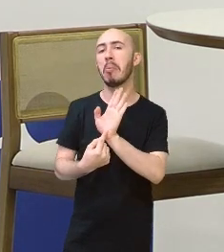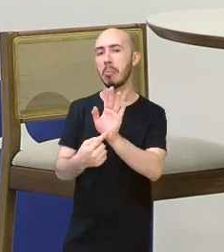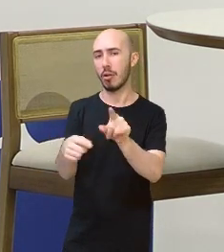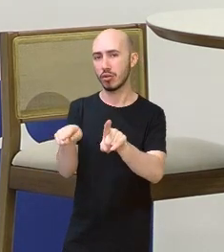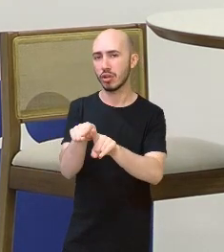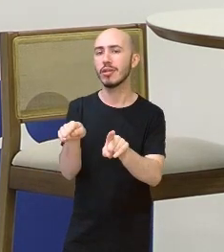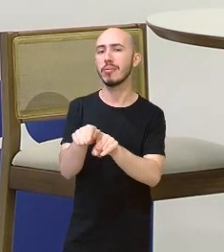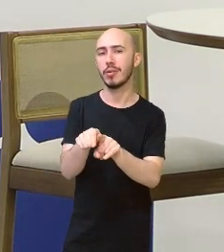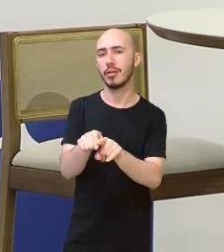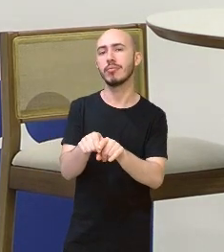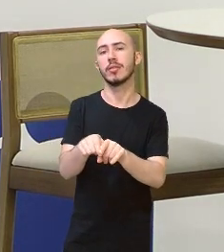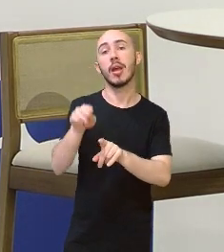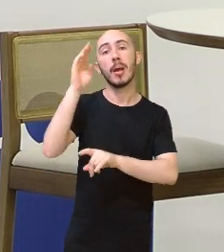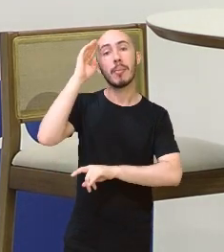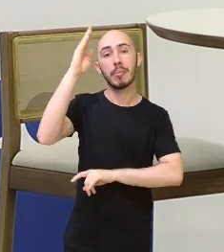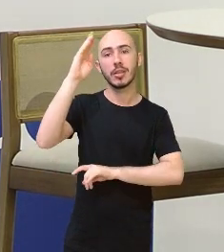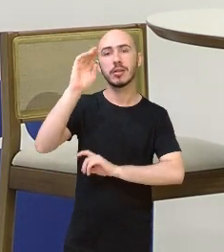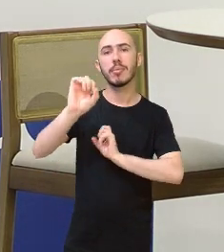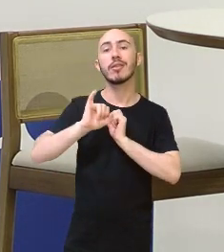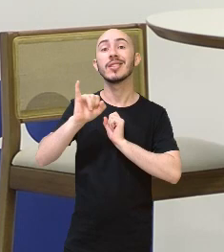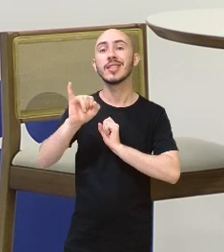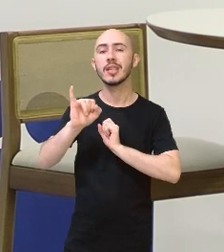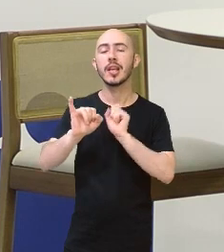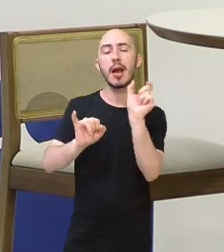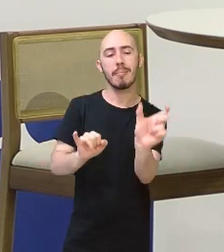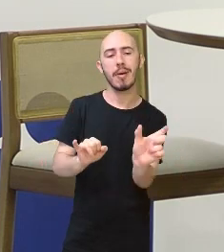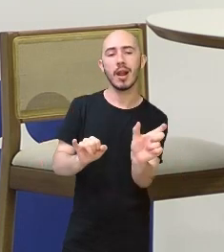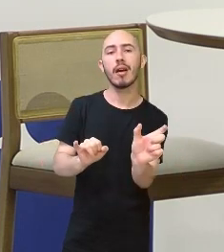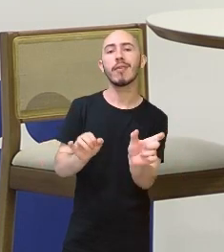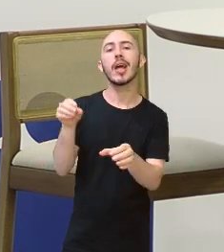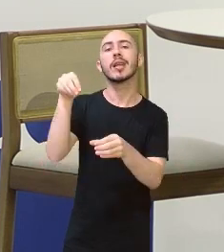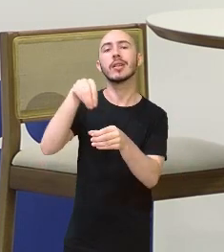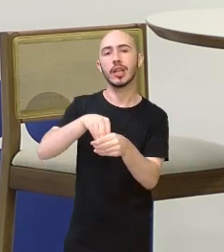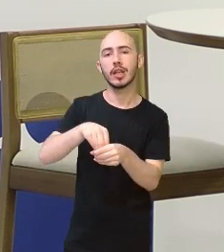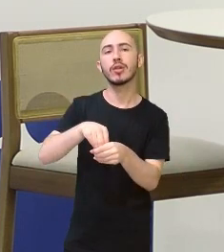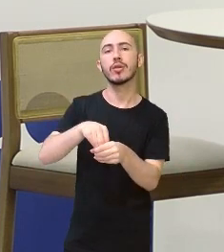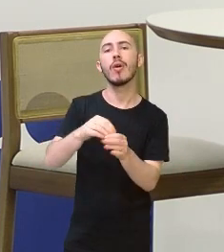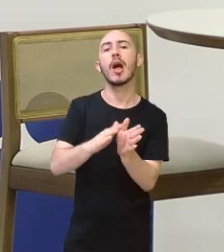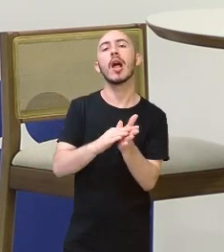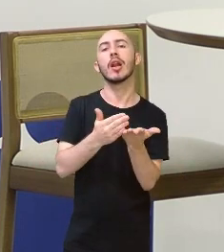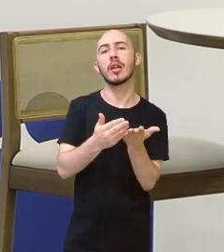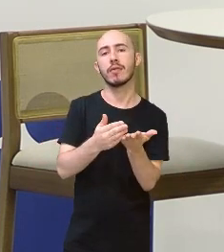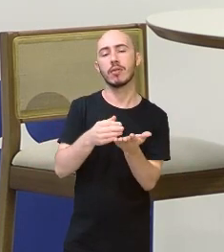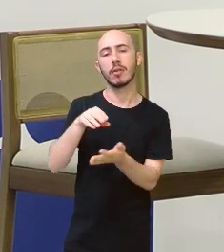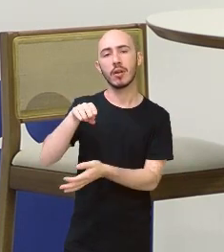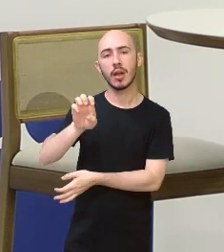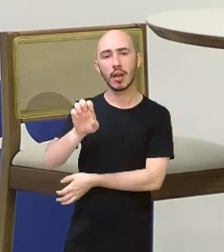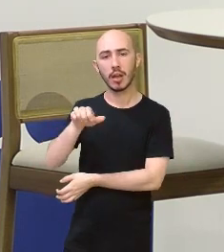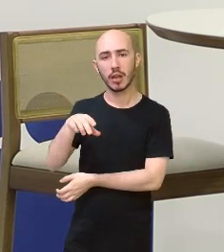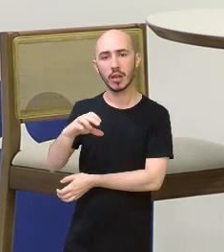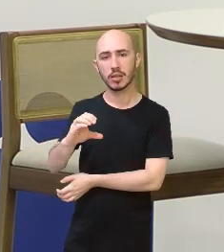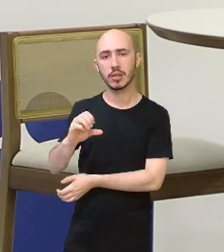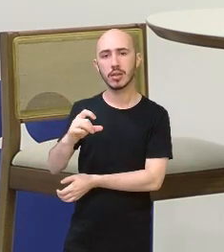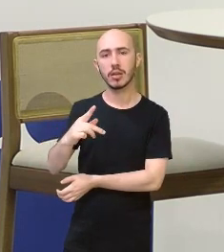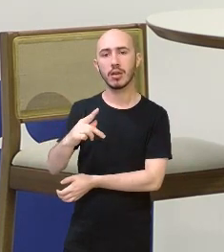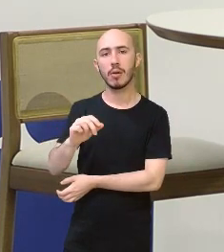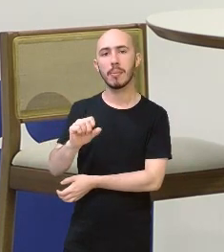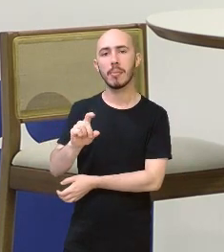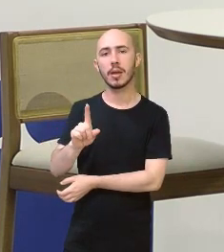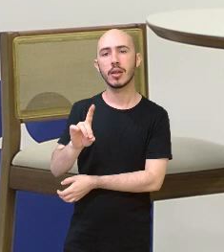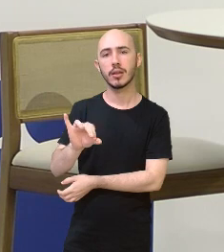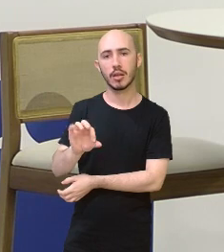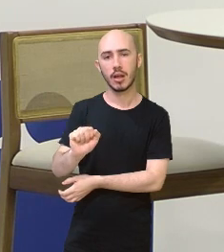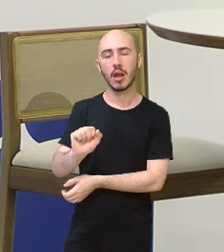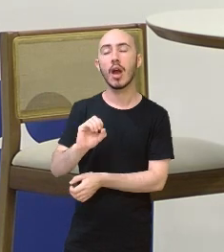principalmente, certo? Quando o verbete ele faz parte de uma enciclopédia ou glossário, tá? Ou quando se trata assim